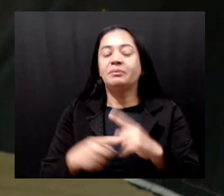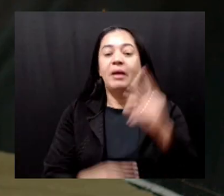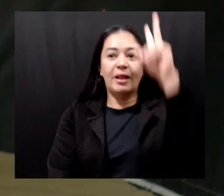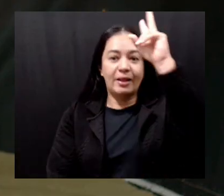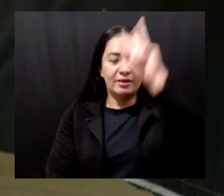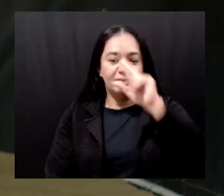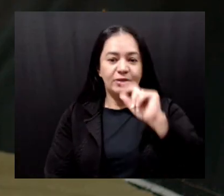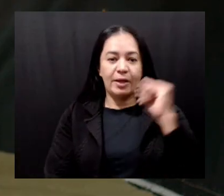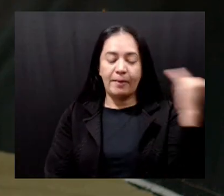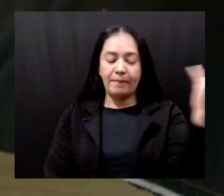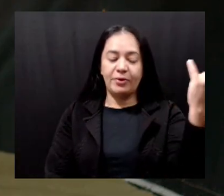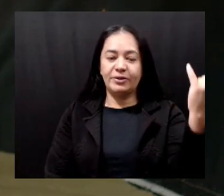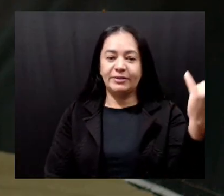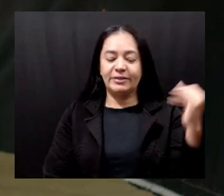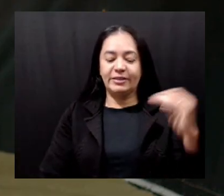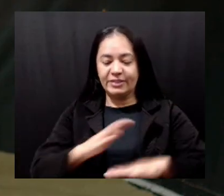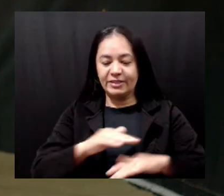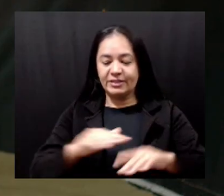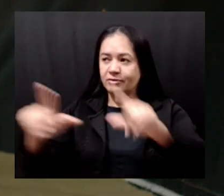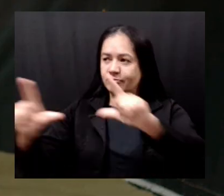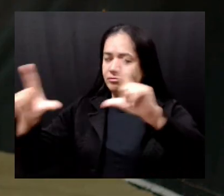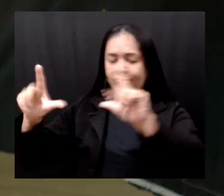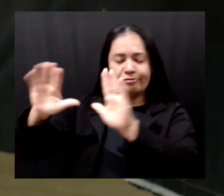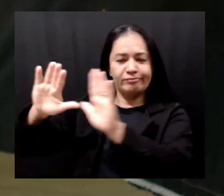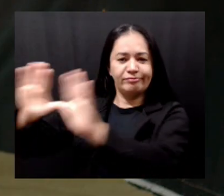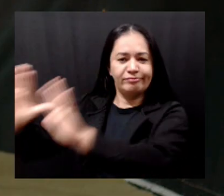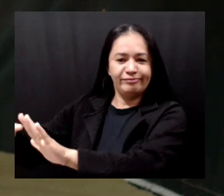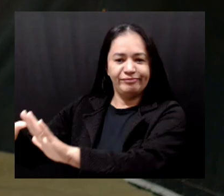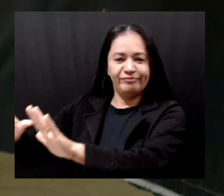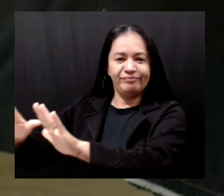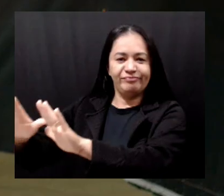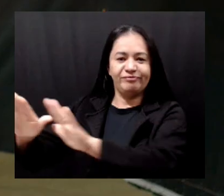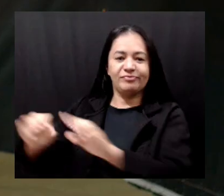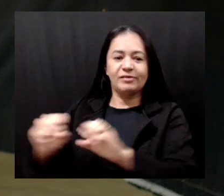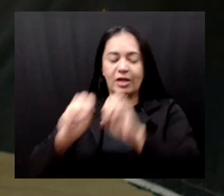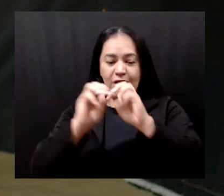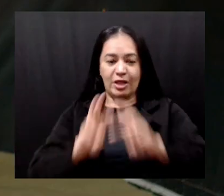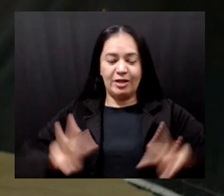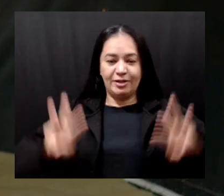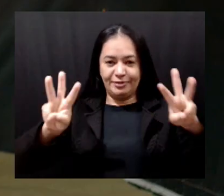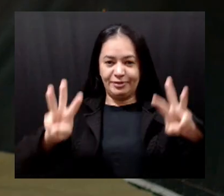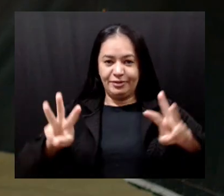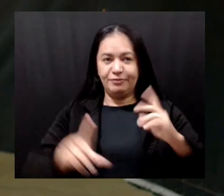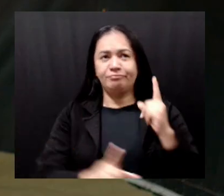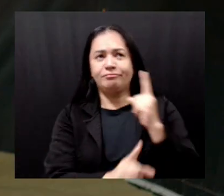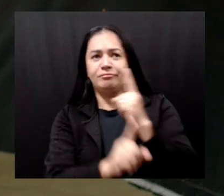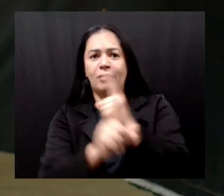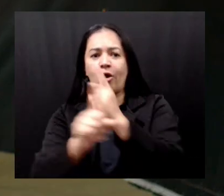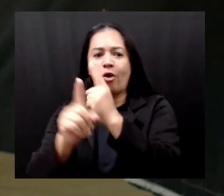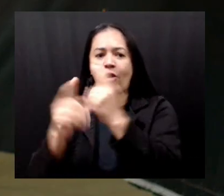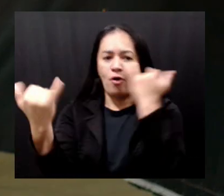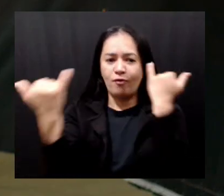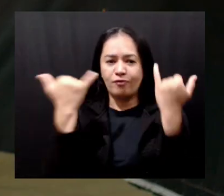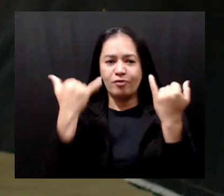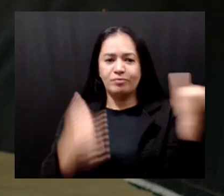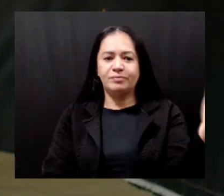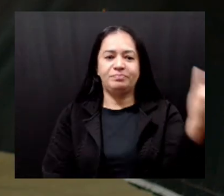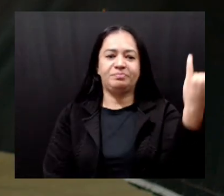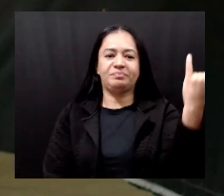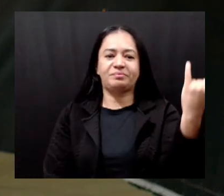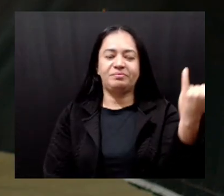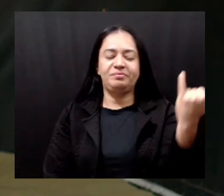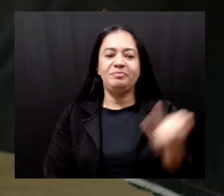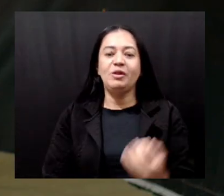crianças das telas e lá no site que você encontra informações importantes de como